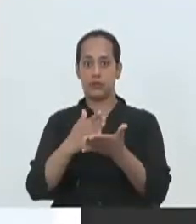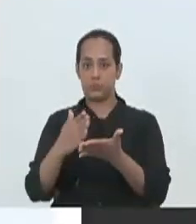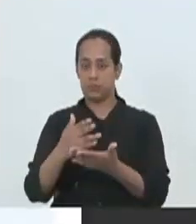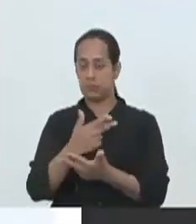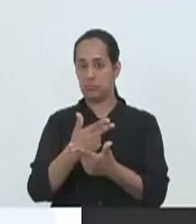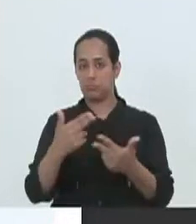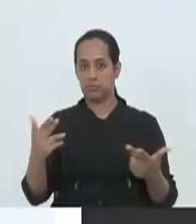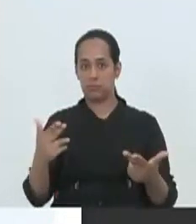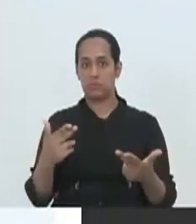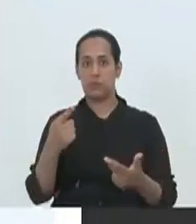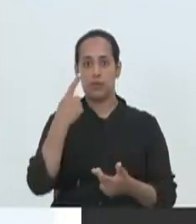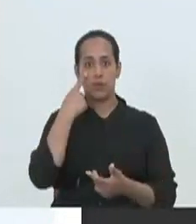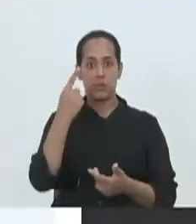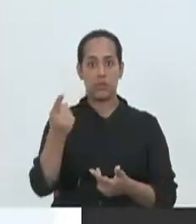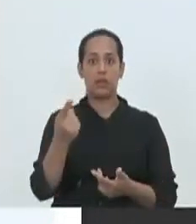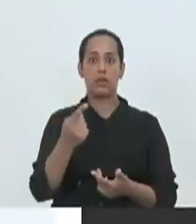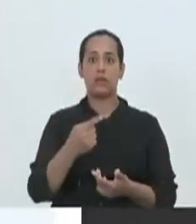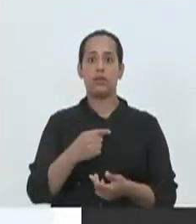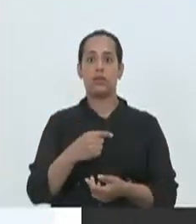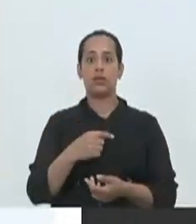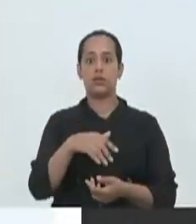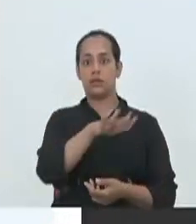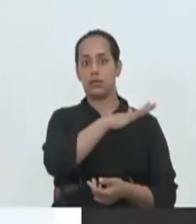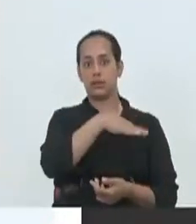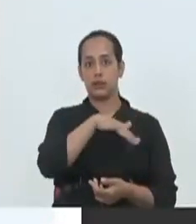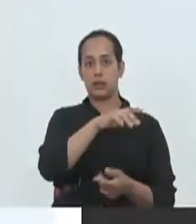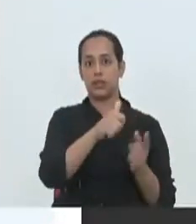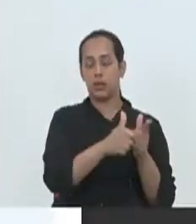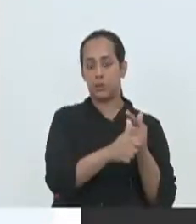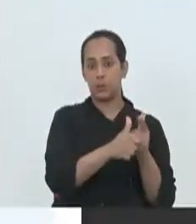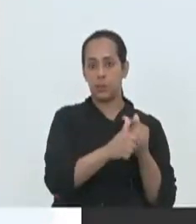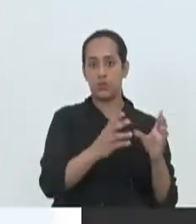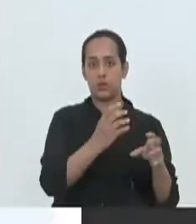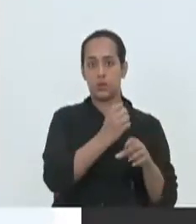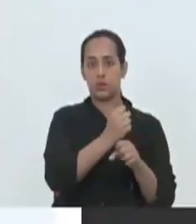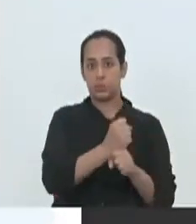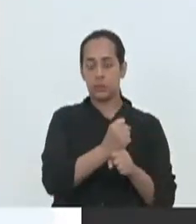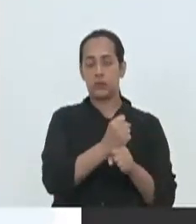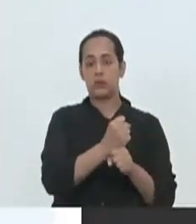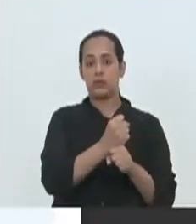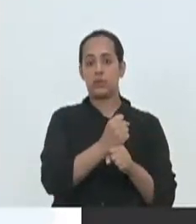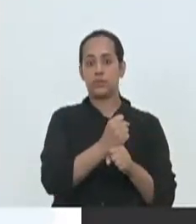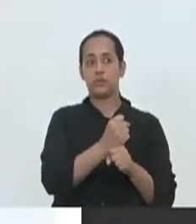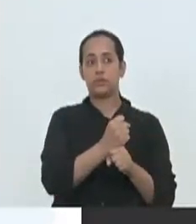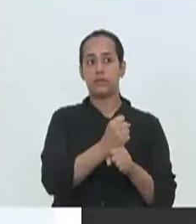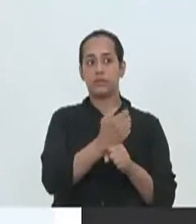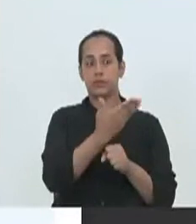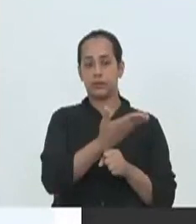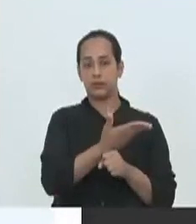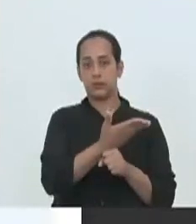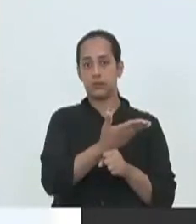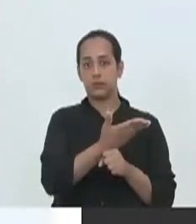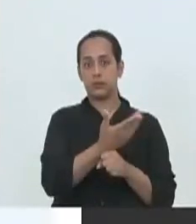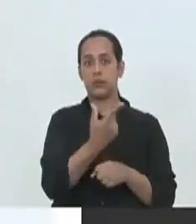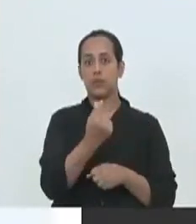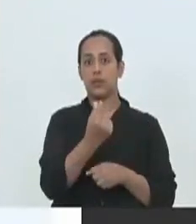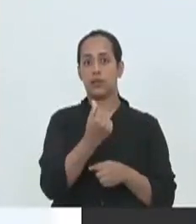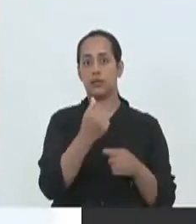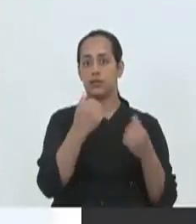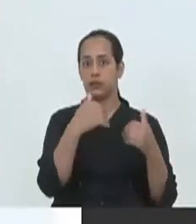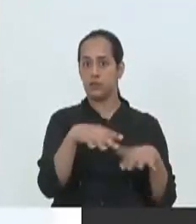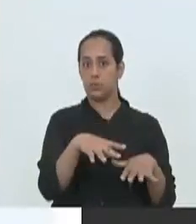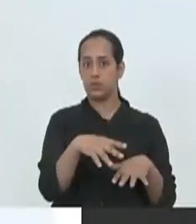primárias a gente soma 3.68 3 bilhões as despesas 3678 nesse